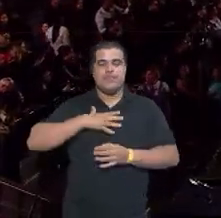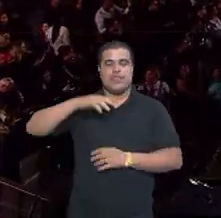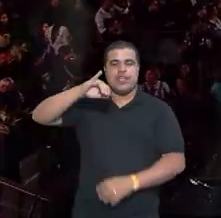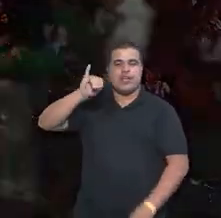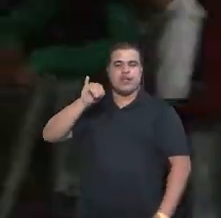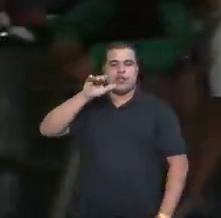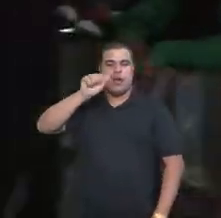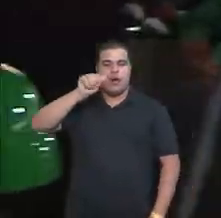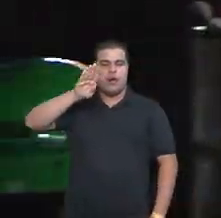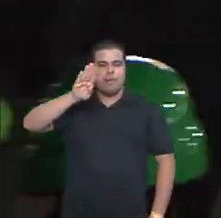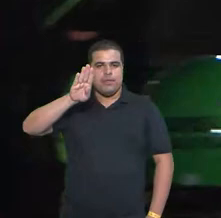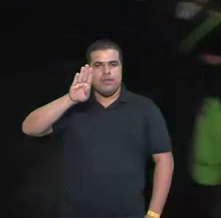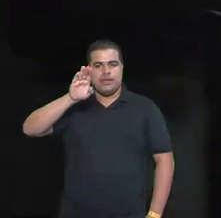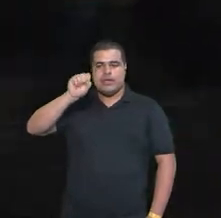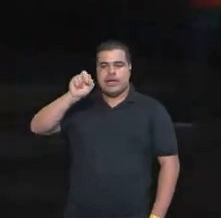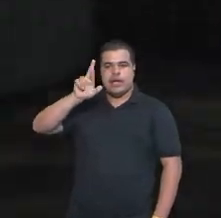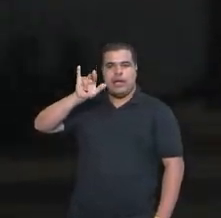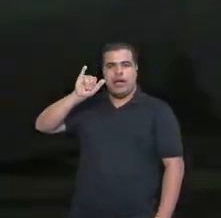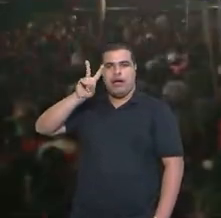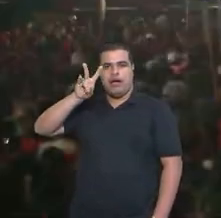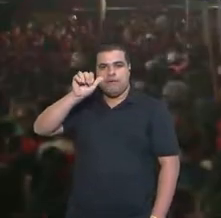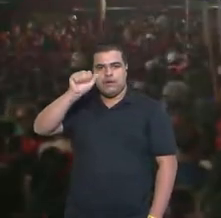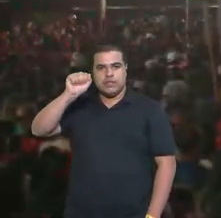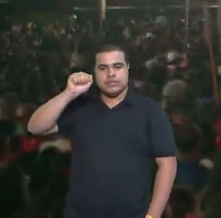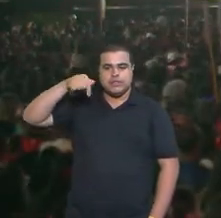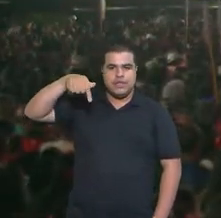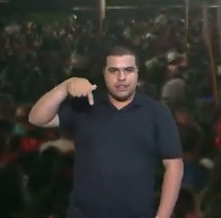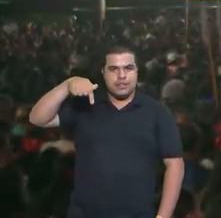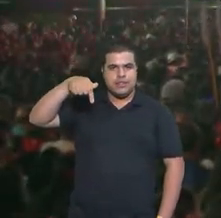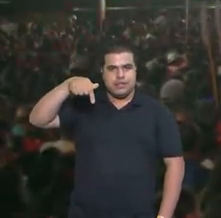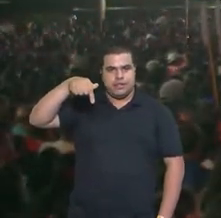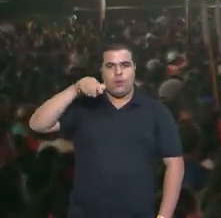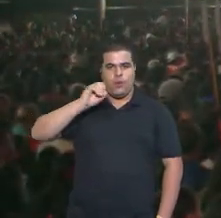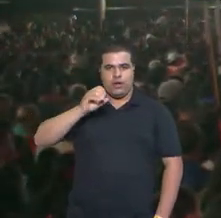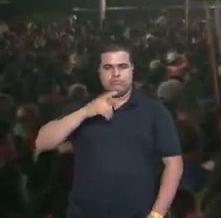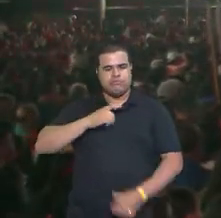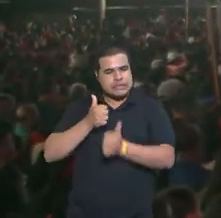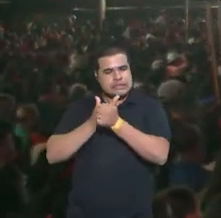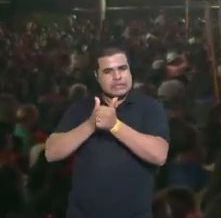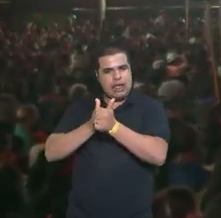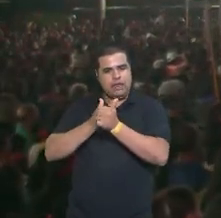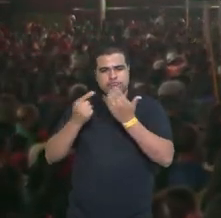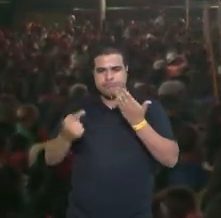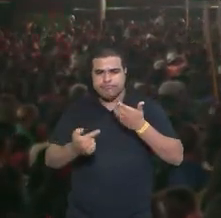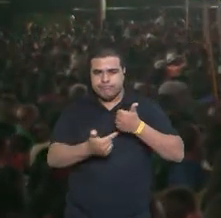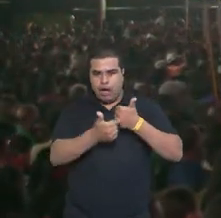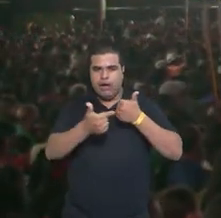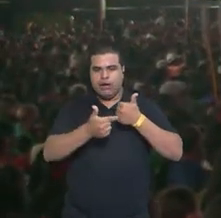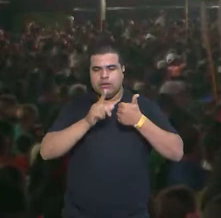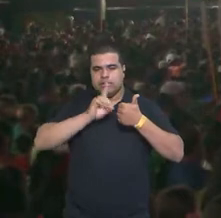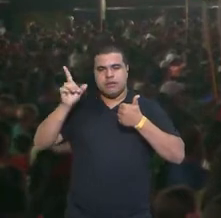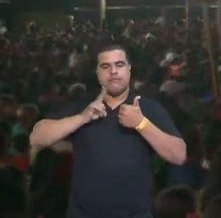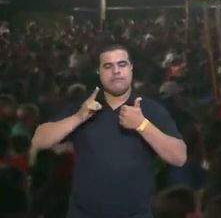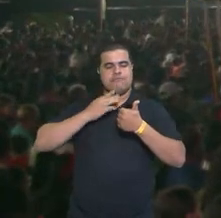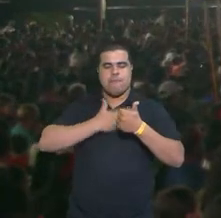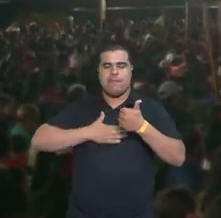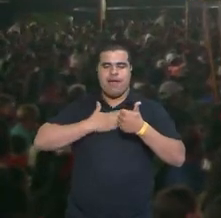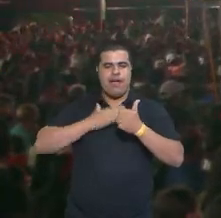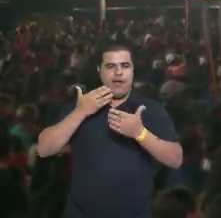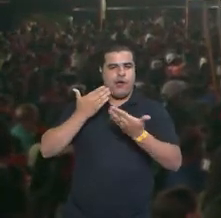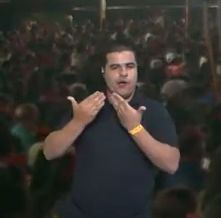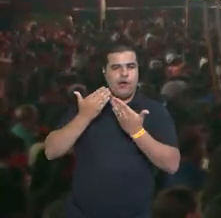Joabe Saraiva 7 Me segue lá que será um prazer me comunicar com